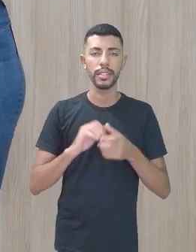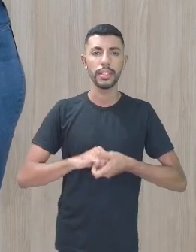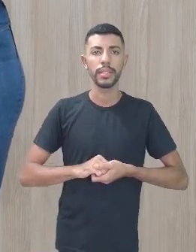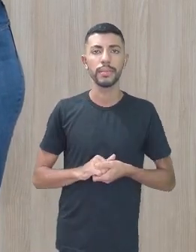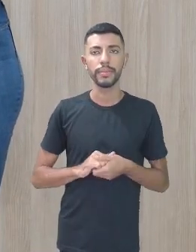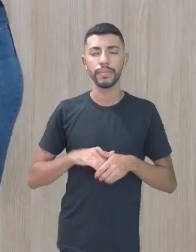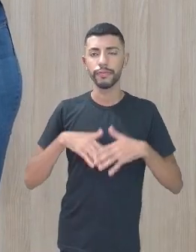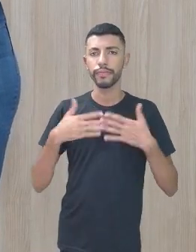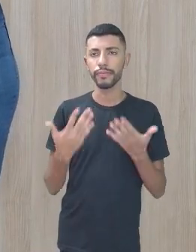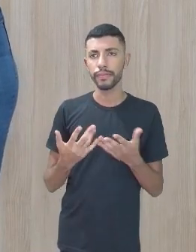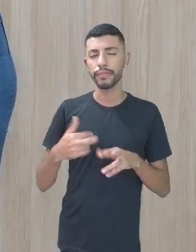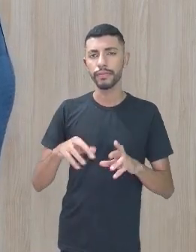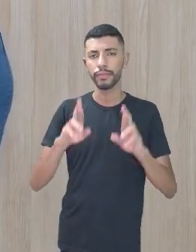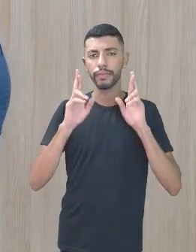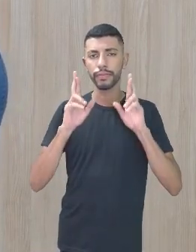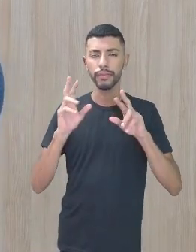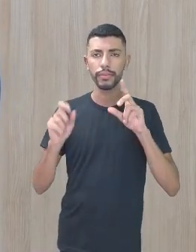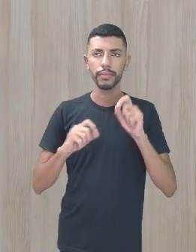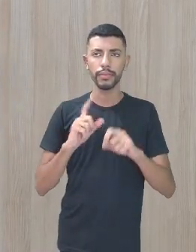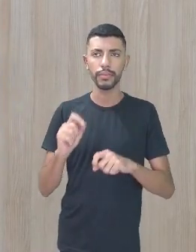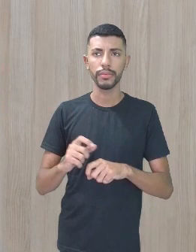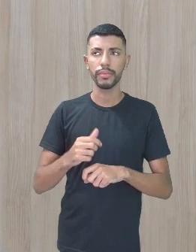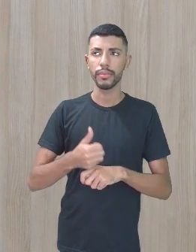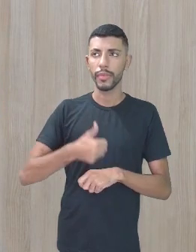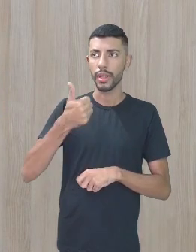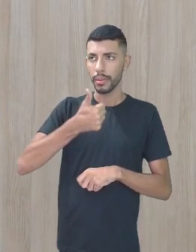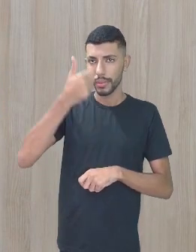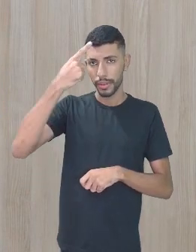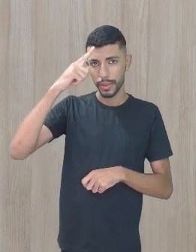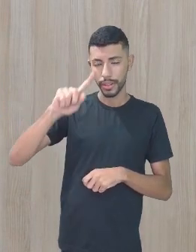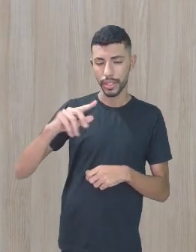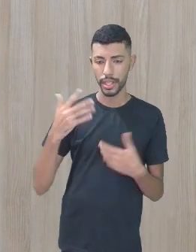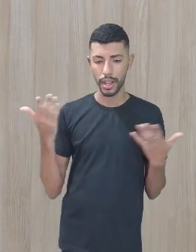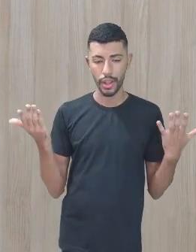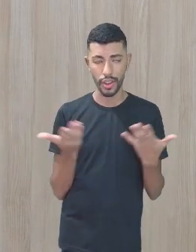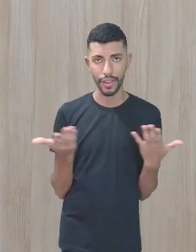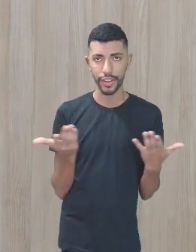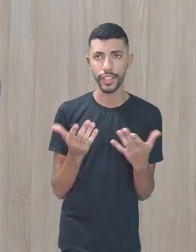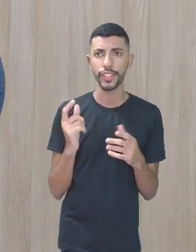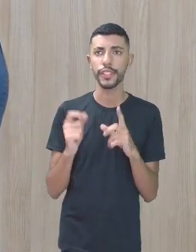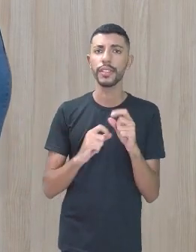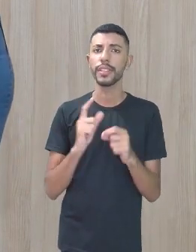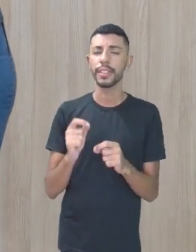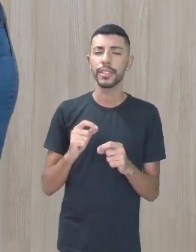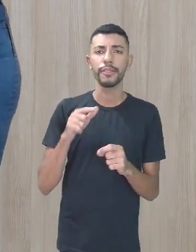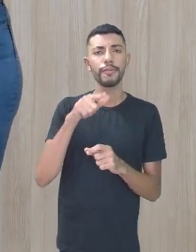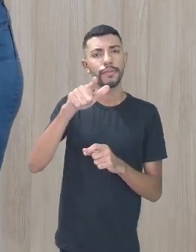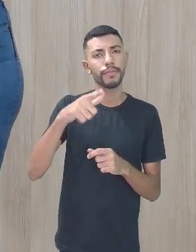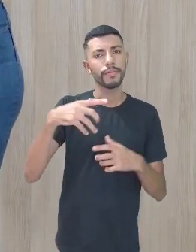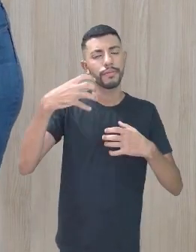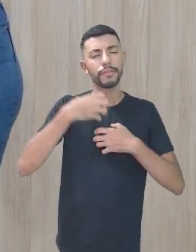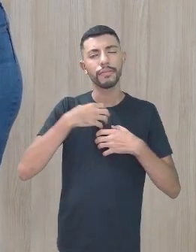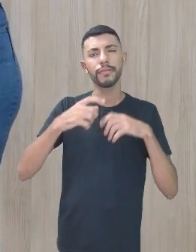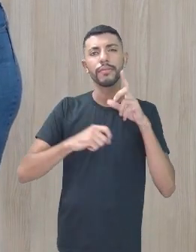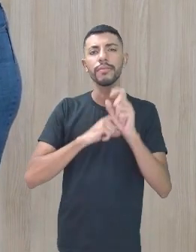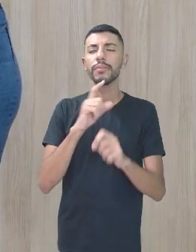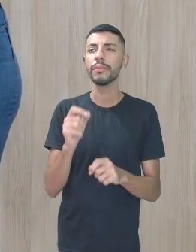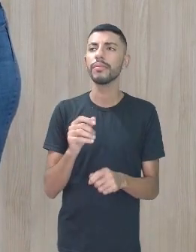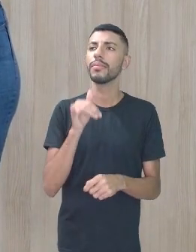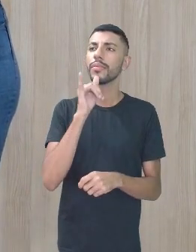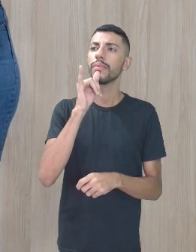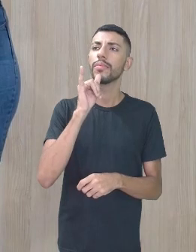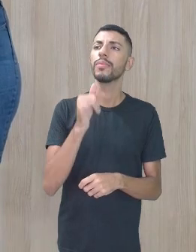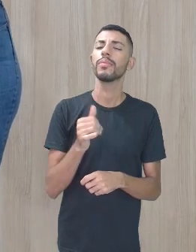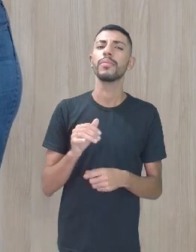vice-versa. Então, eu espero que esse primeiro dia da nossa fala, da nossa reflexão, tenha deixado em você